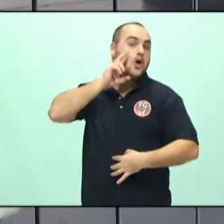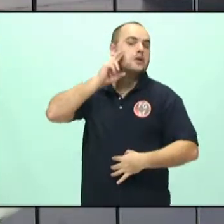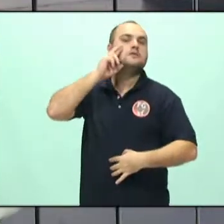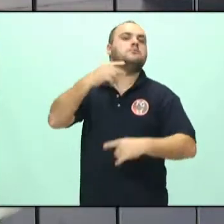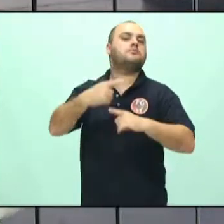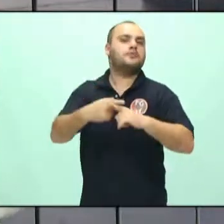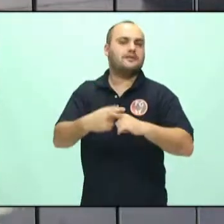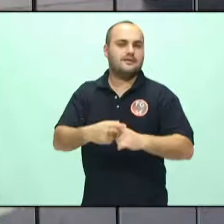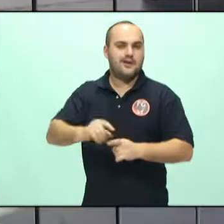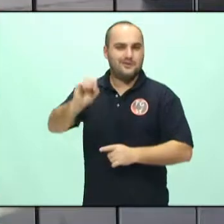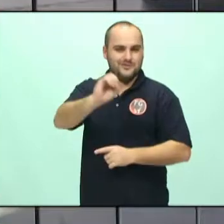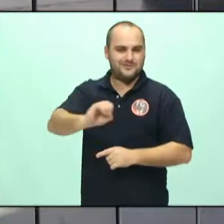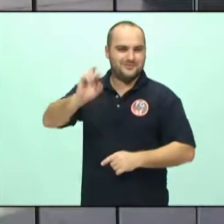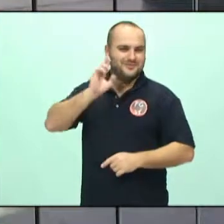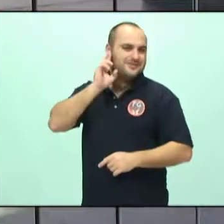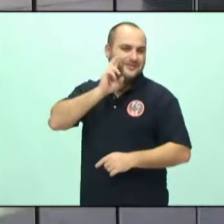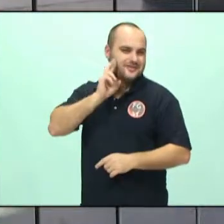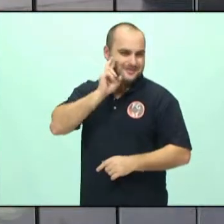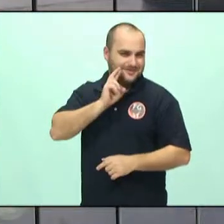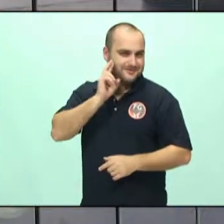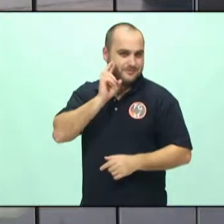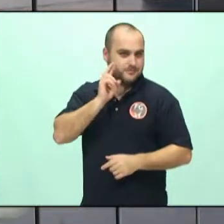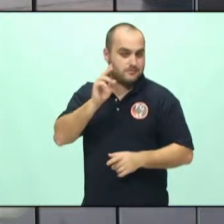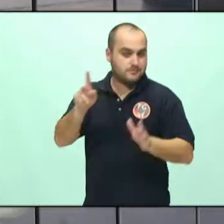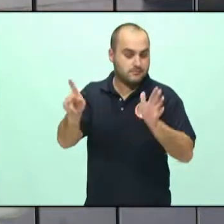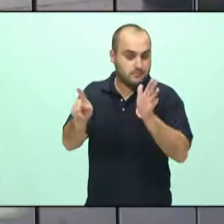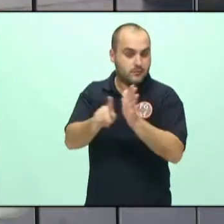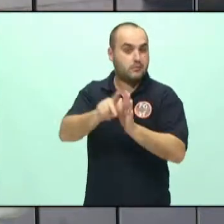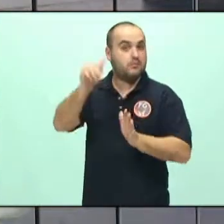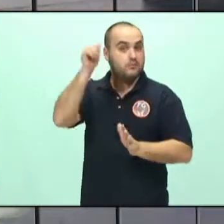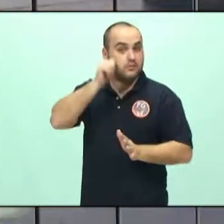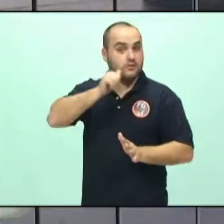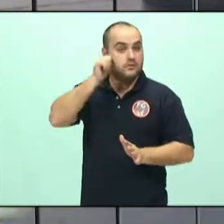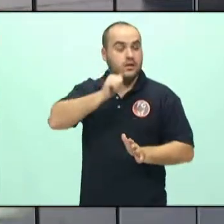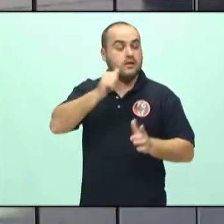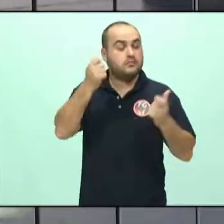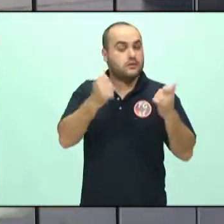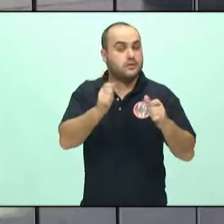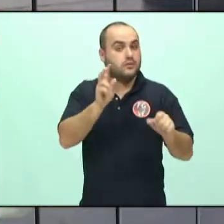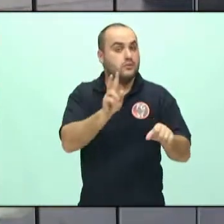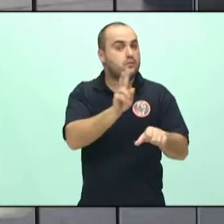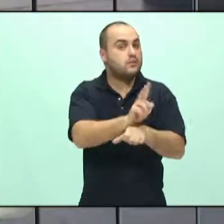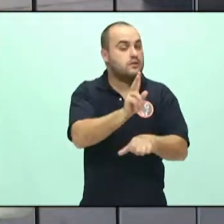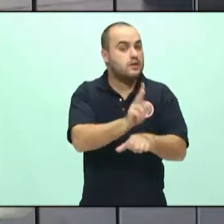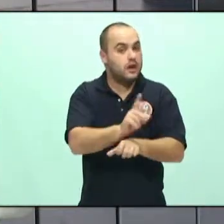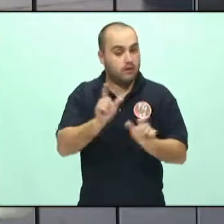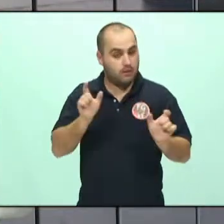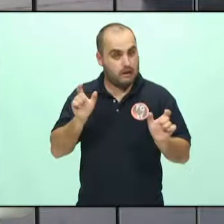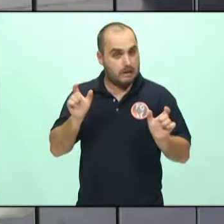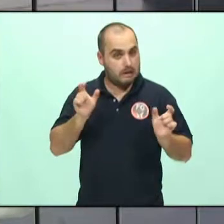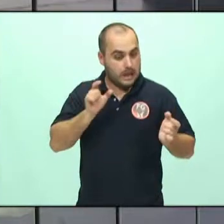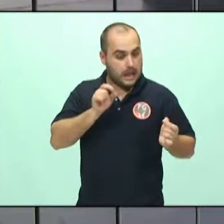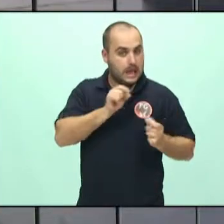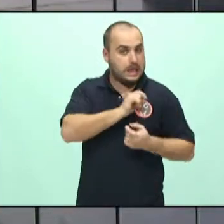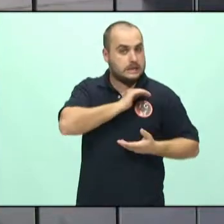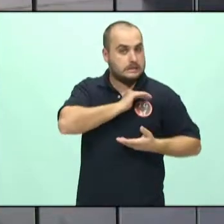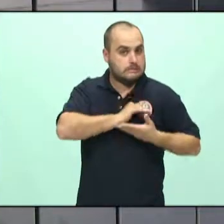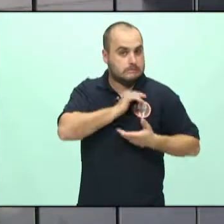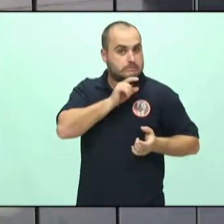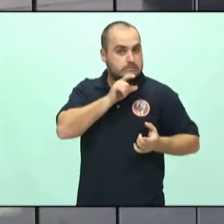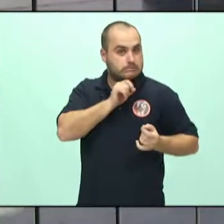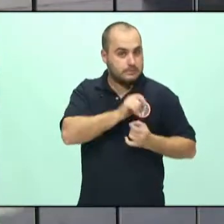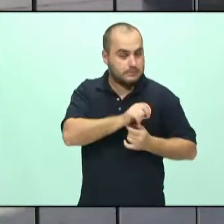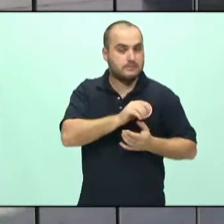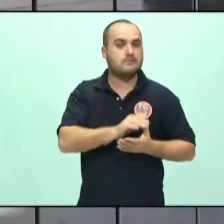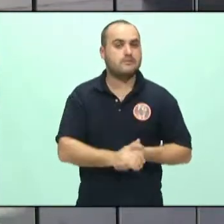ao Outubro Rosa, para que as mulheres, né, tomem muito cuidado aí com a questão do câncer, principalmente o câncer de mama,